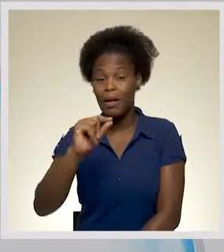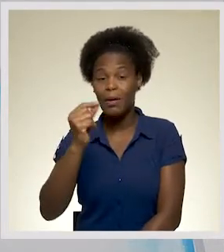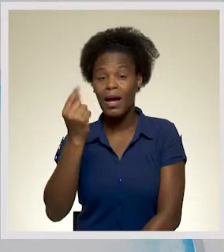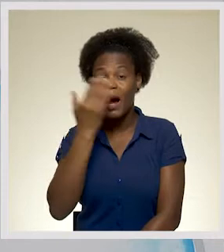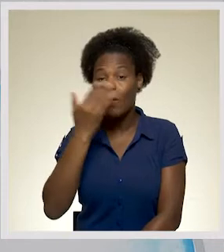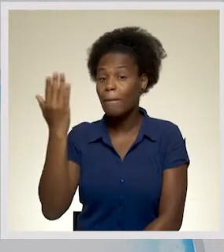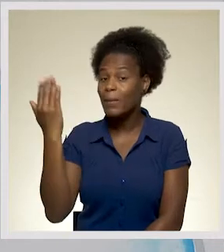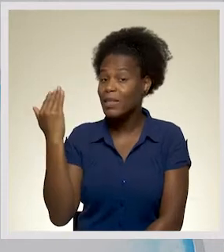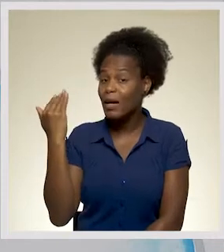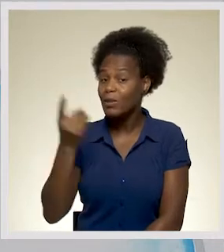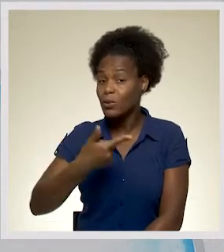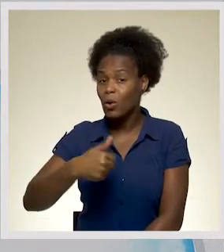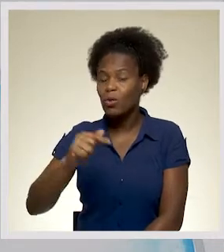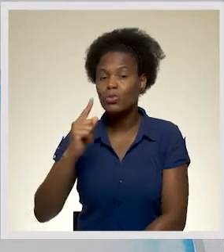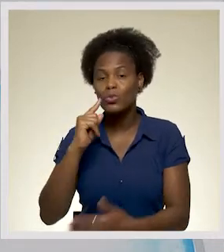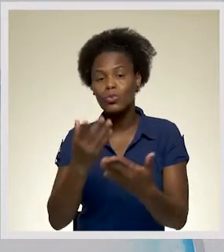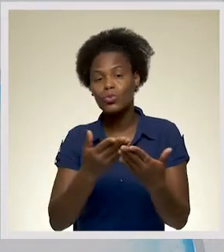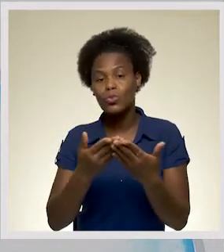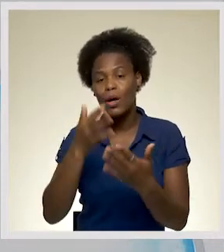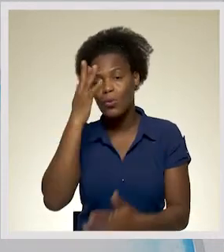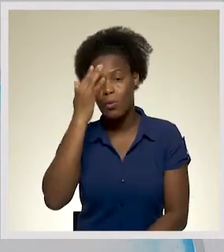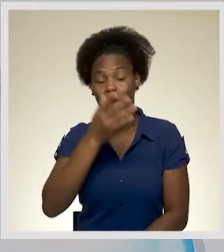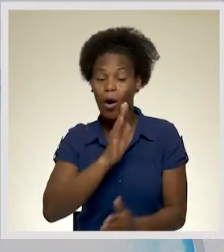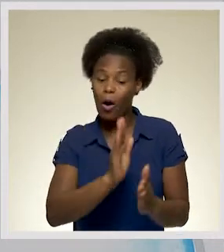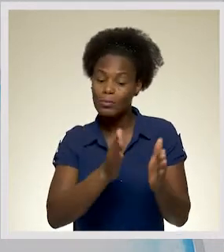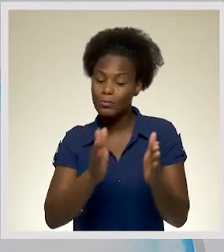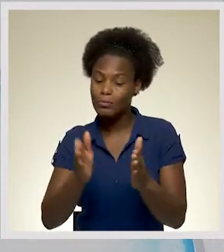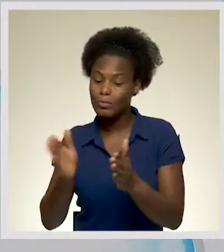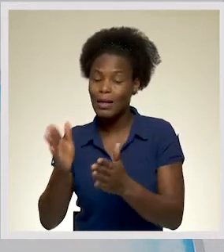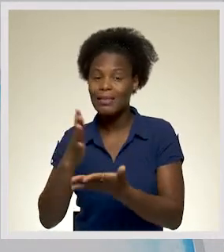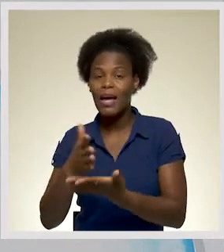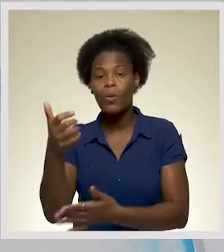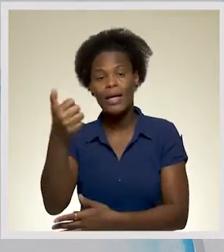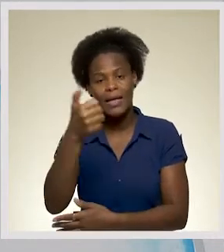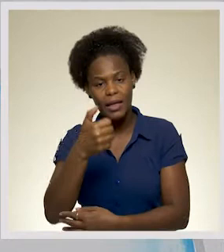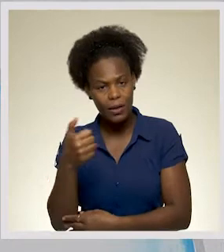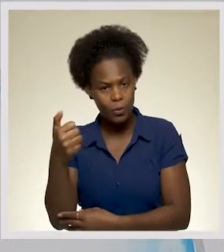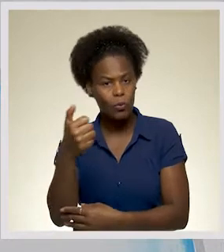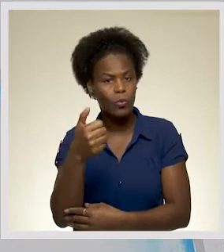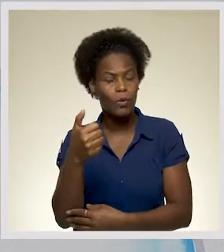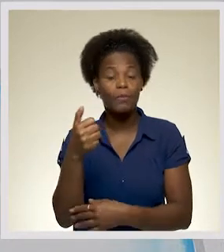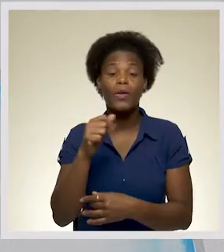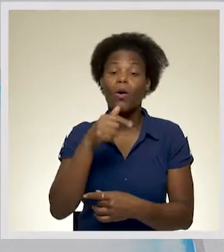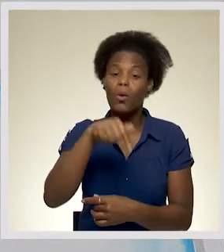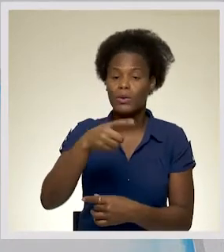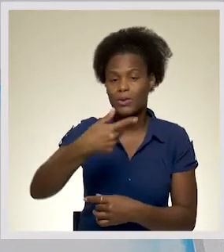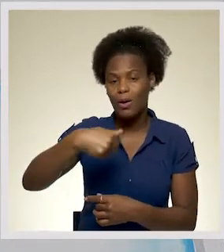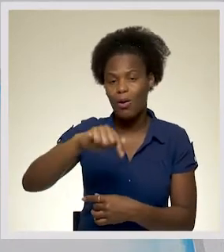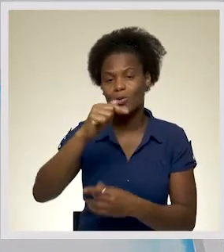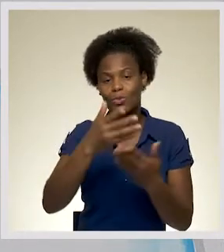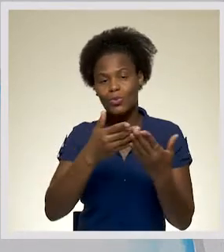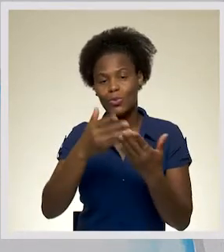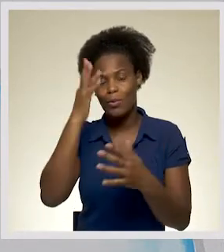números ordinais até o 50º. E hoje vamos estudar os